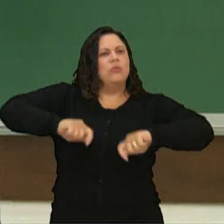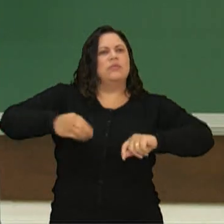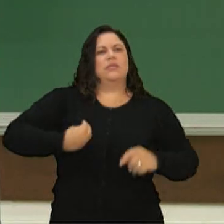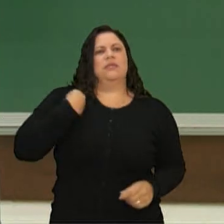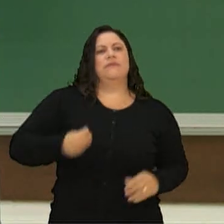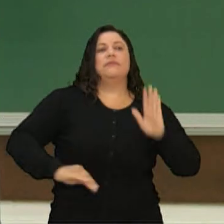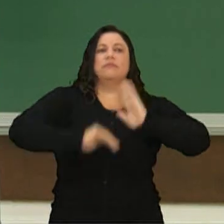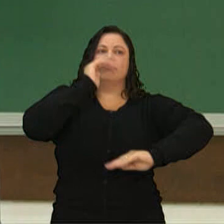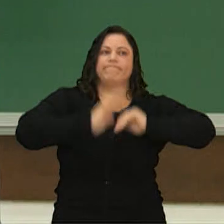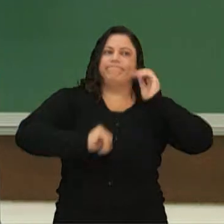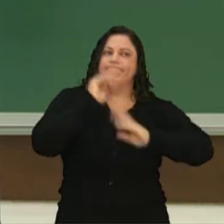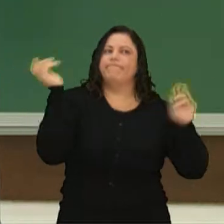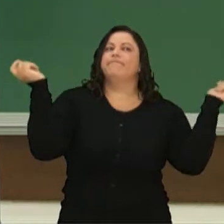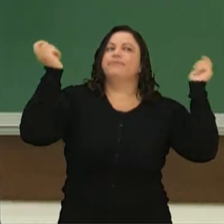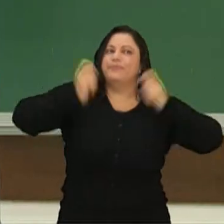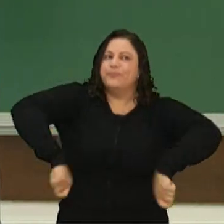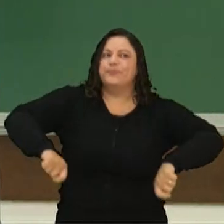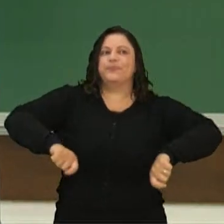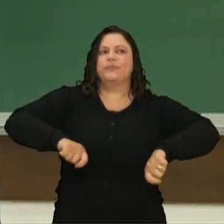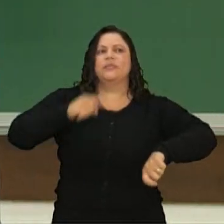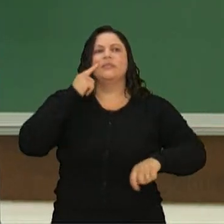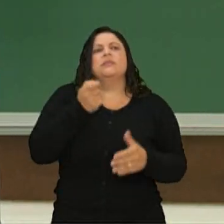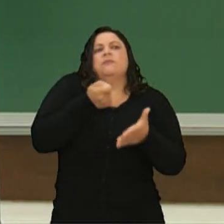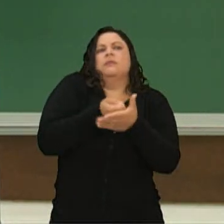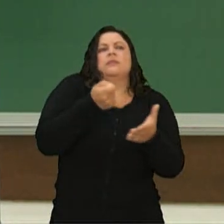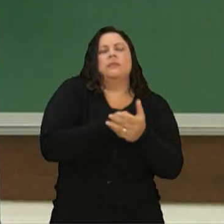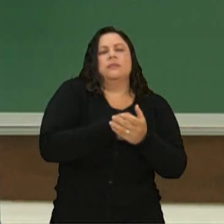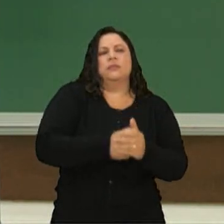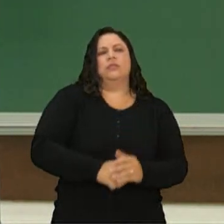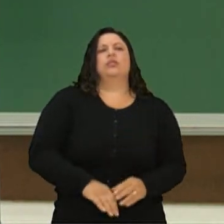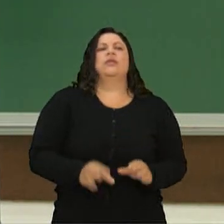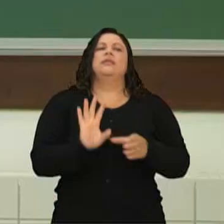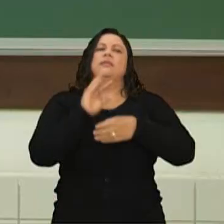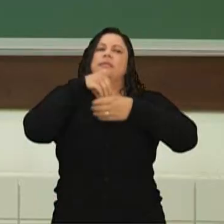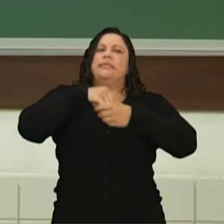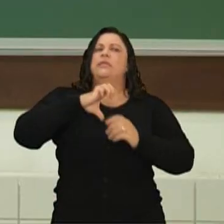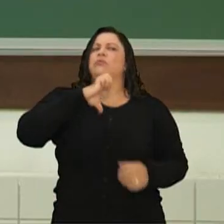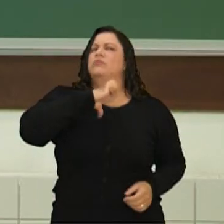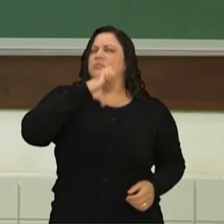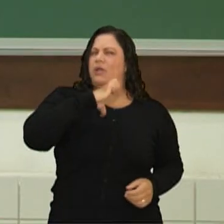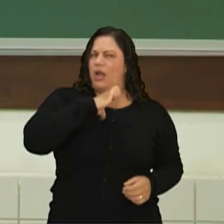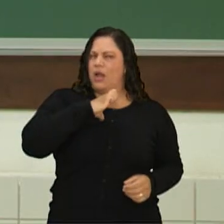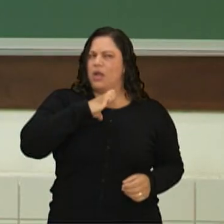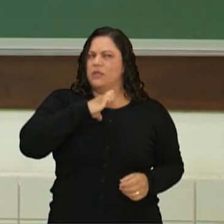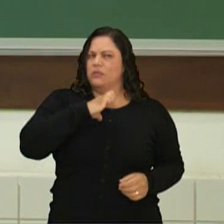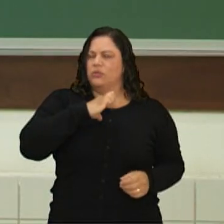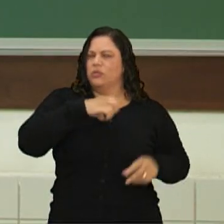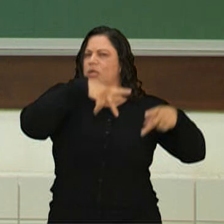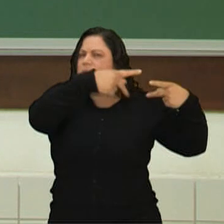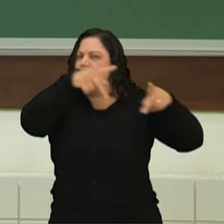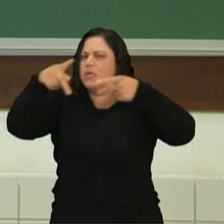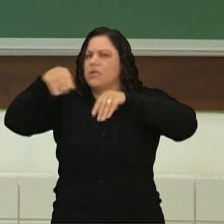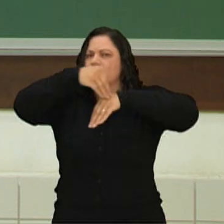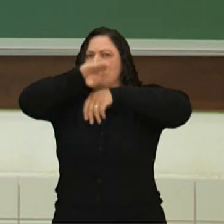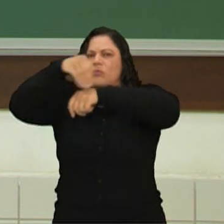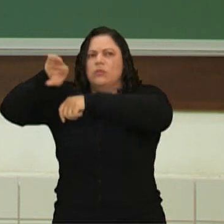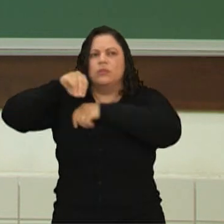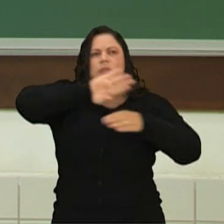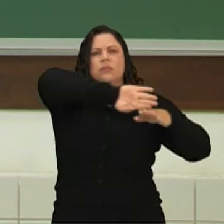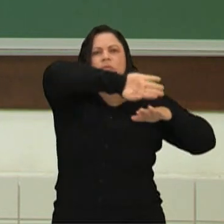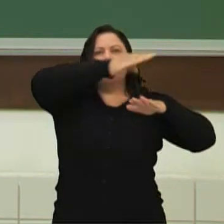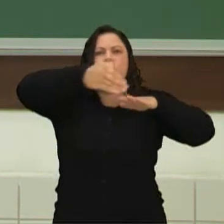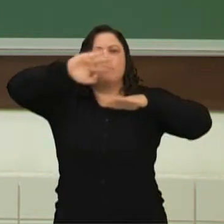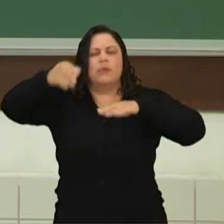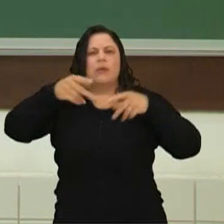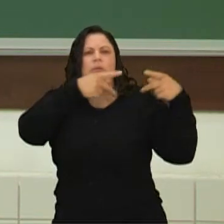não for, como devemos interpretá-lo? Então ali ele coloca que o homem não tem que ser violento. Ele tem que ser uma pessoa que,